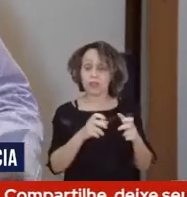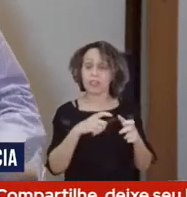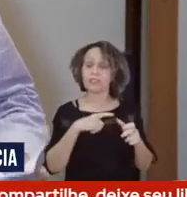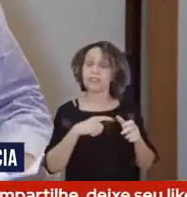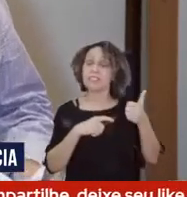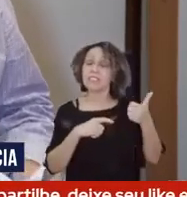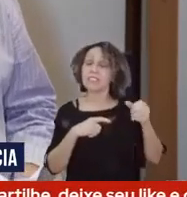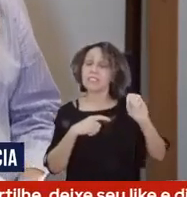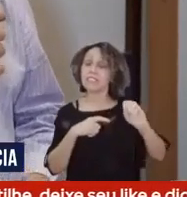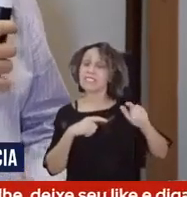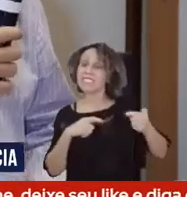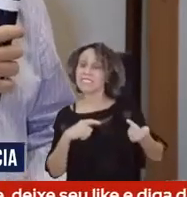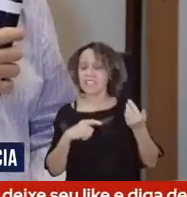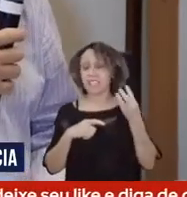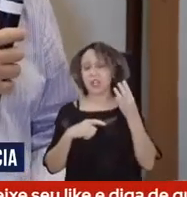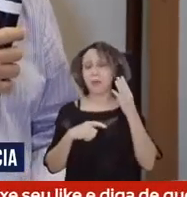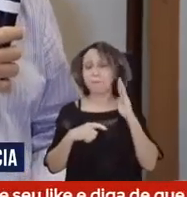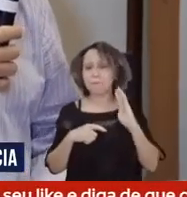lucro